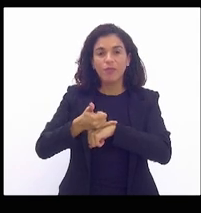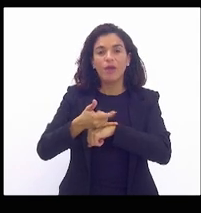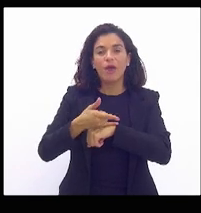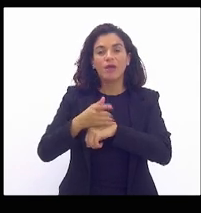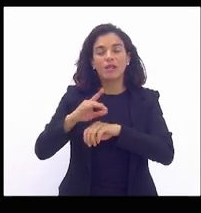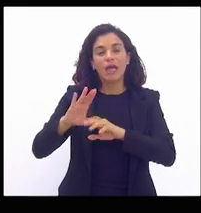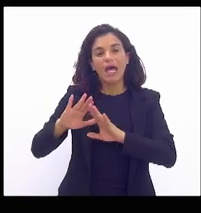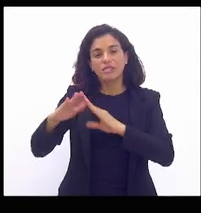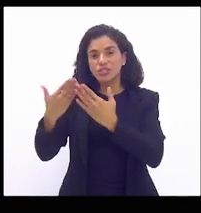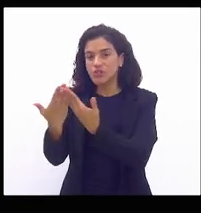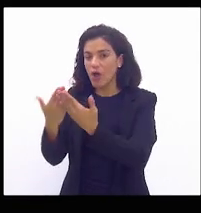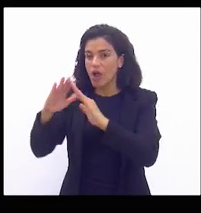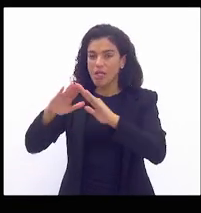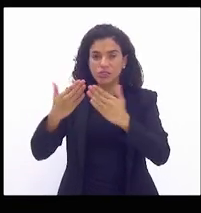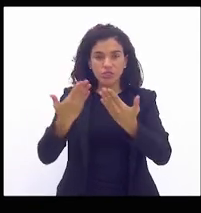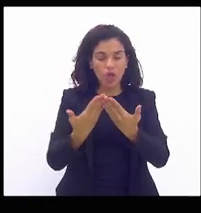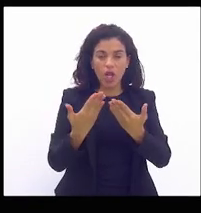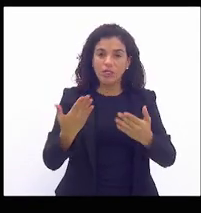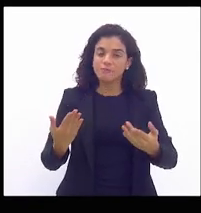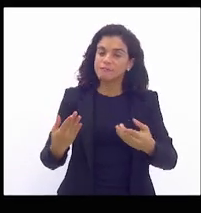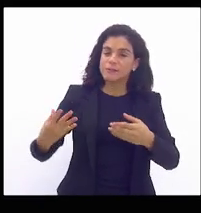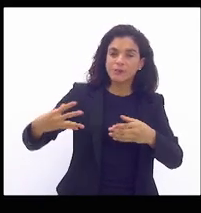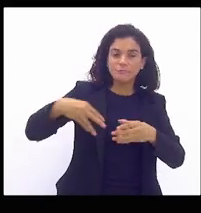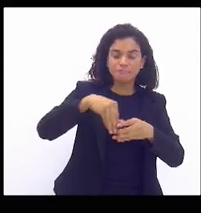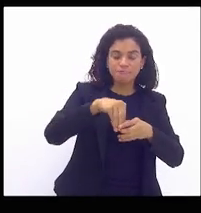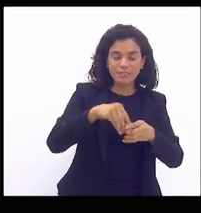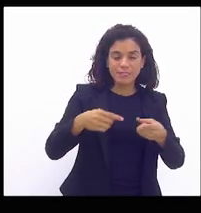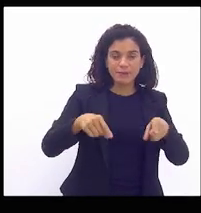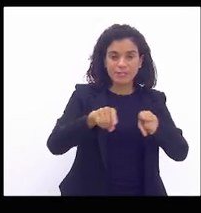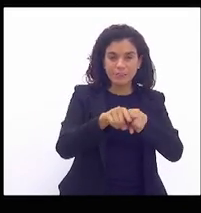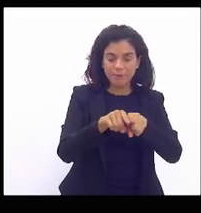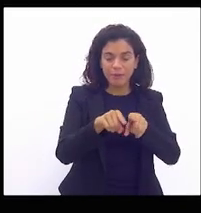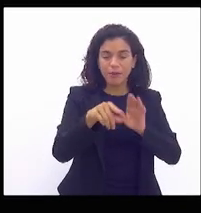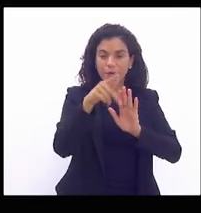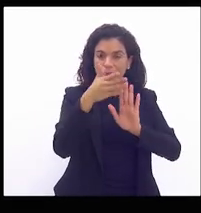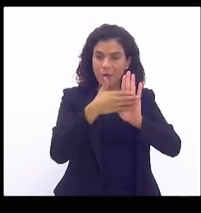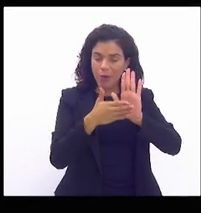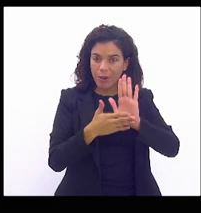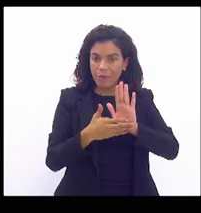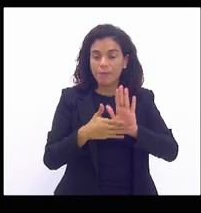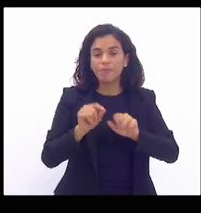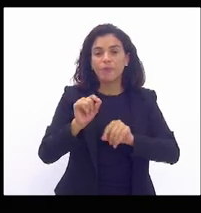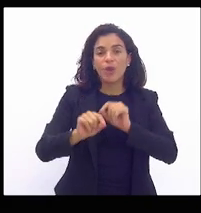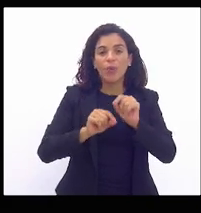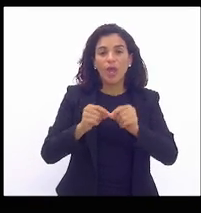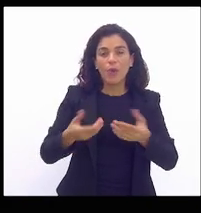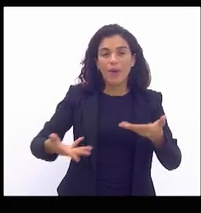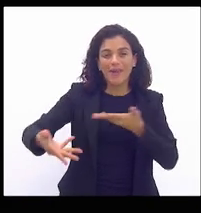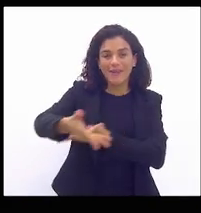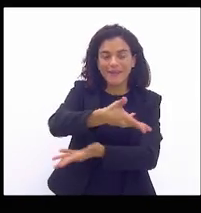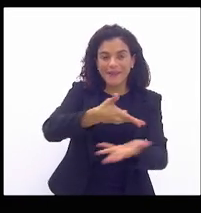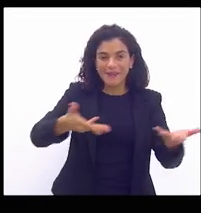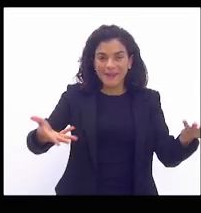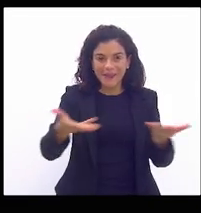que fazem parte do programa de educação ambiental na Floresta da Cicuta, tendo uma integração